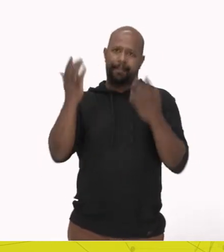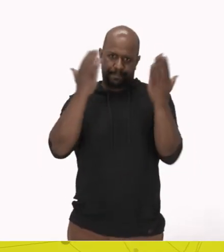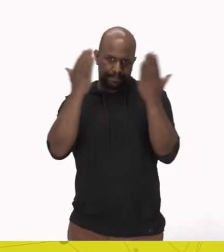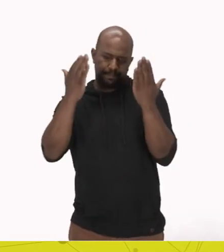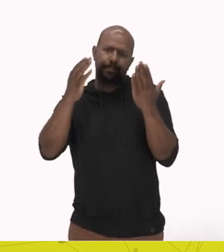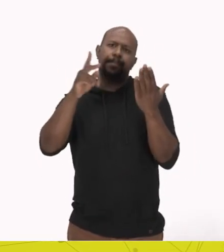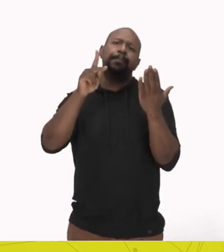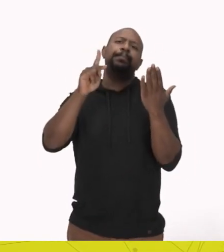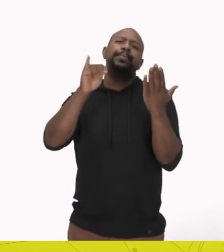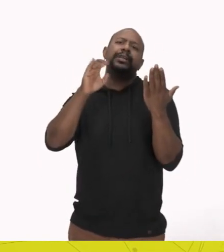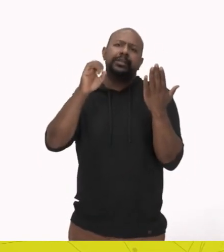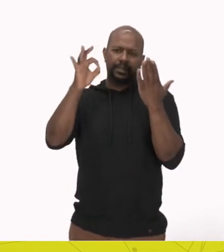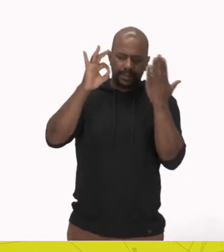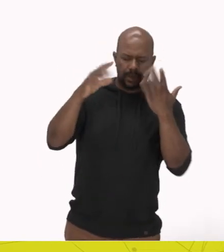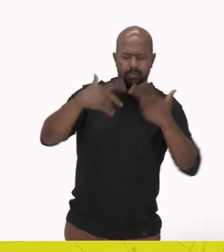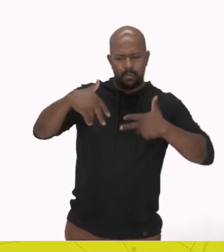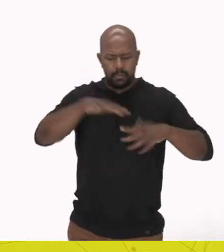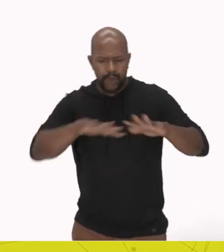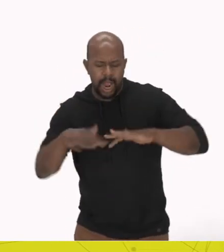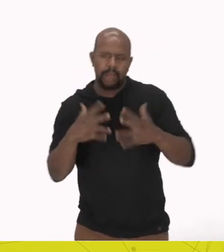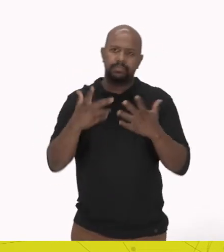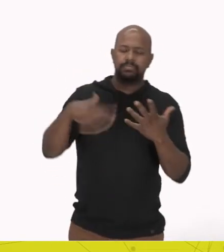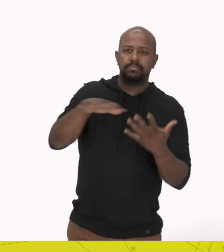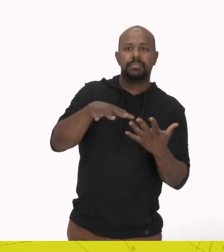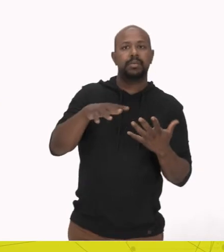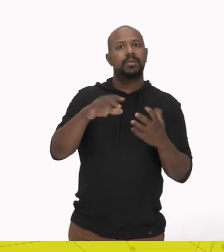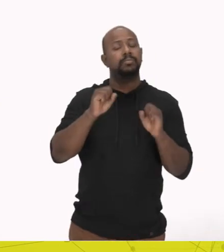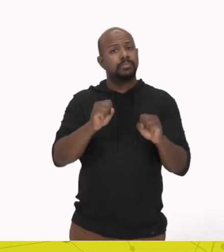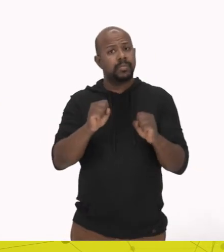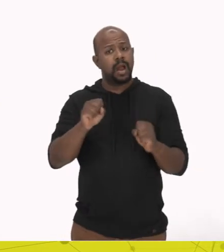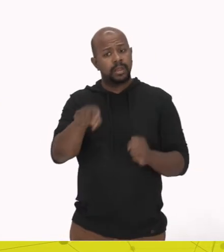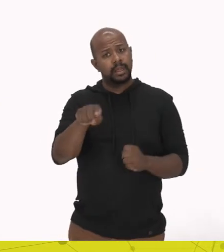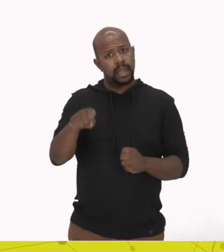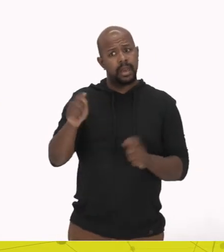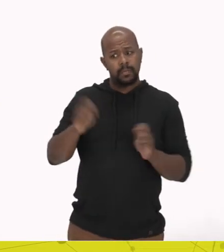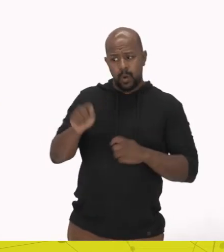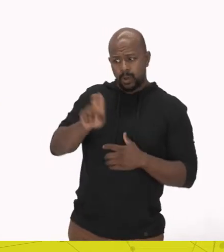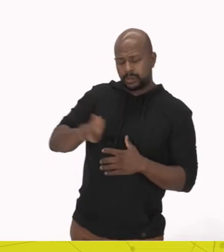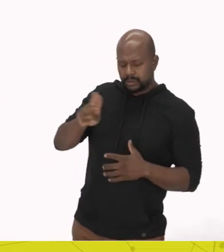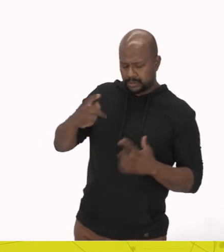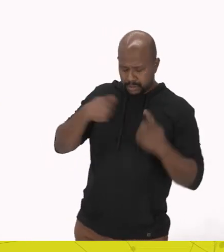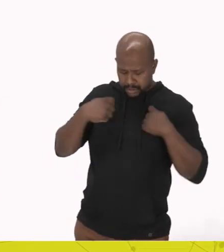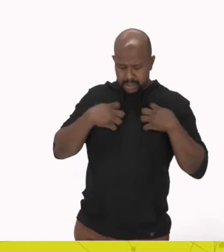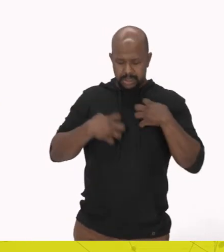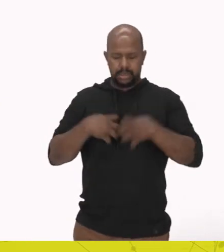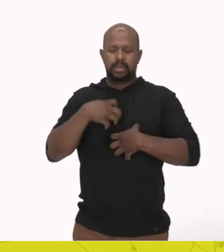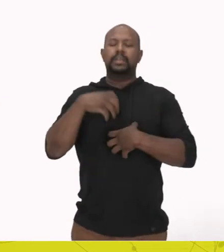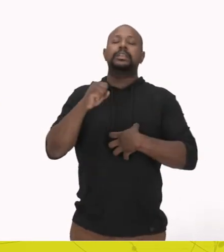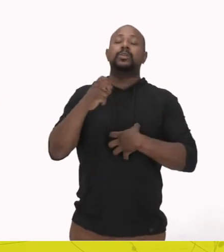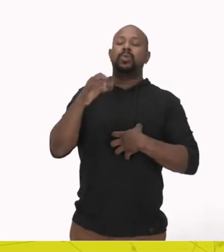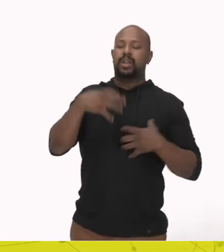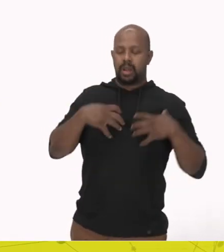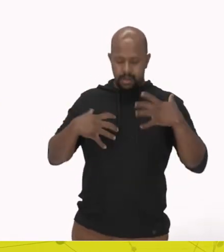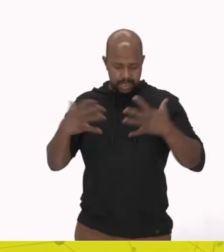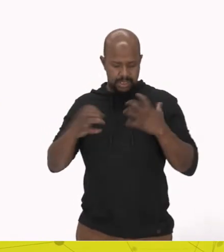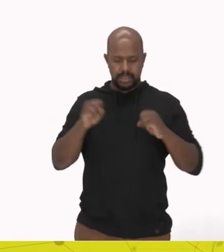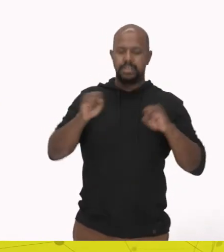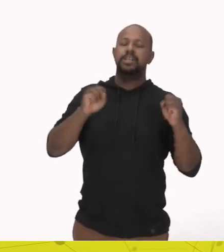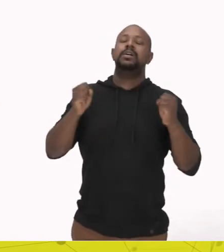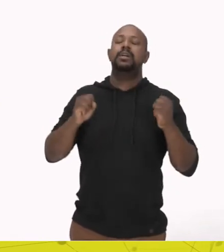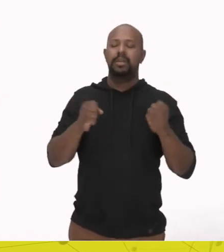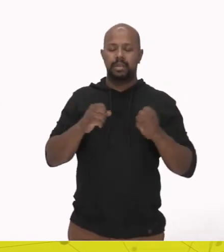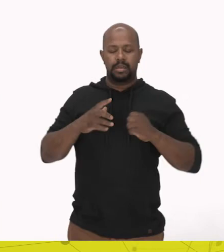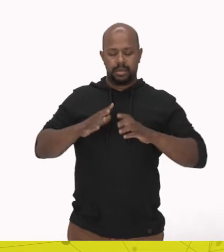na psicomotricidade. Você pode fazer uso desses recursos para que esse participante então faça a sua regulação sensorial